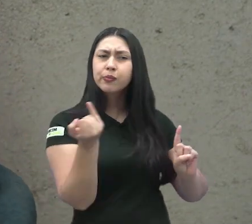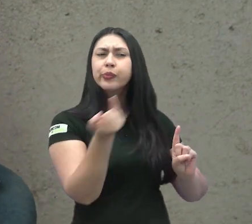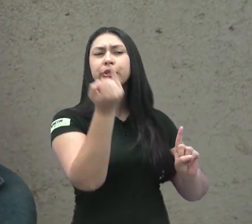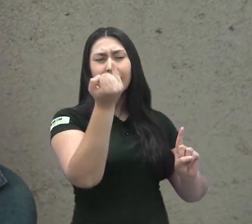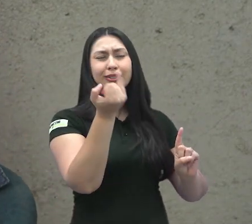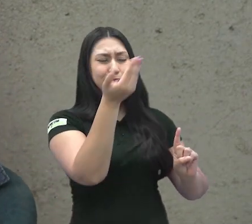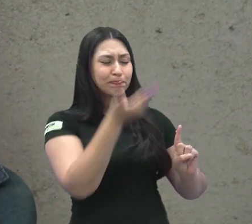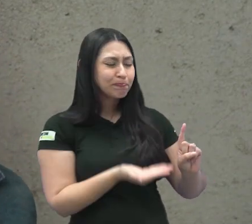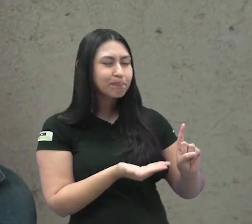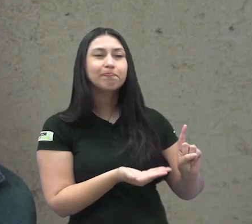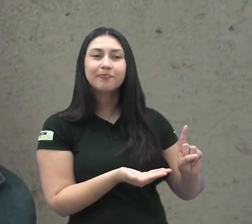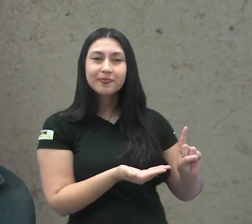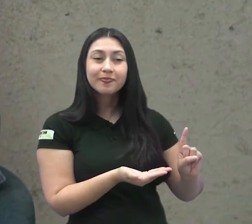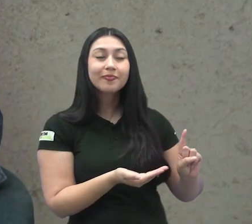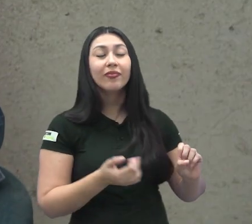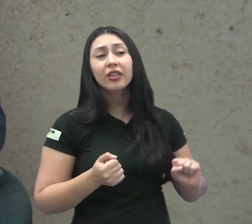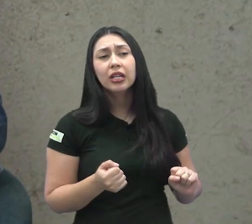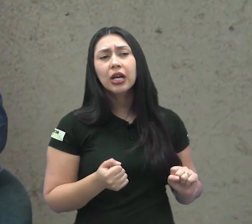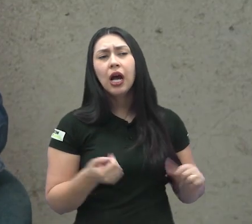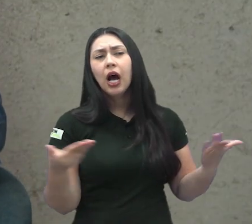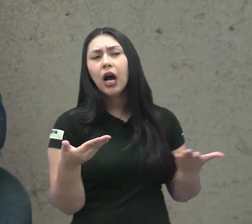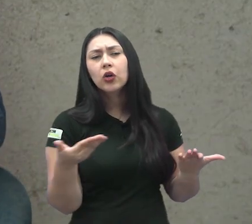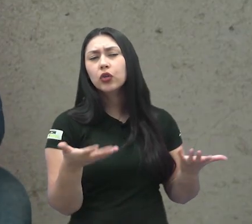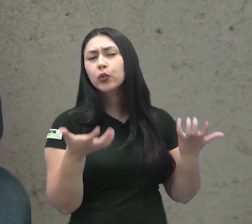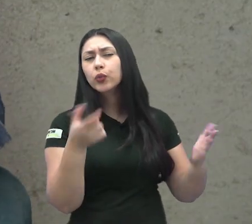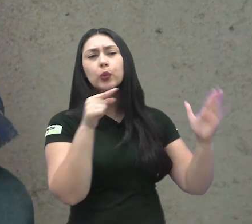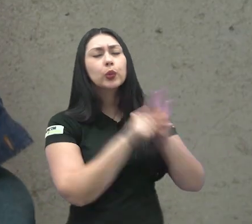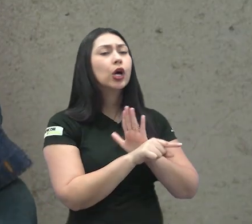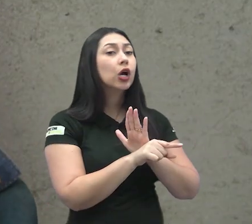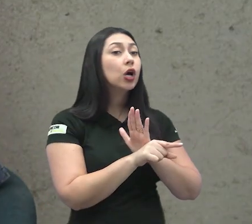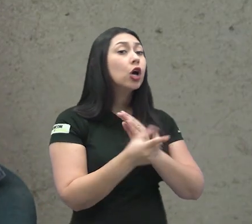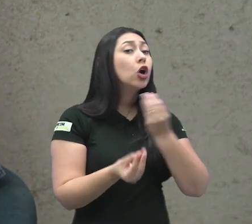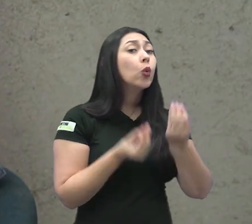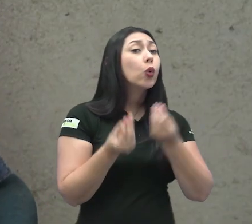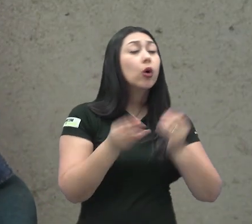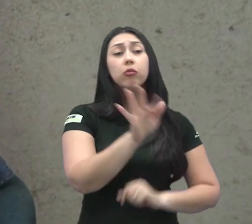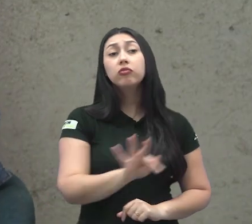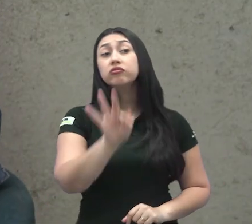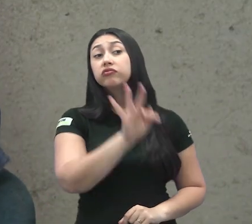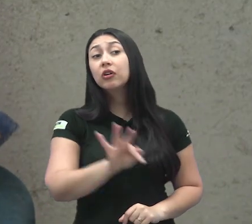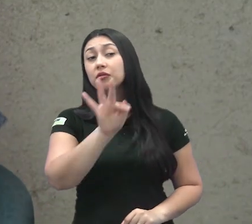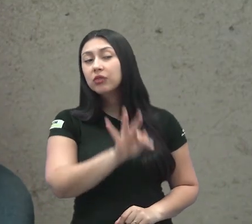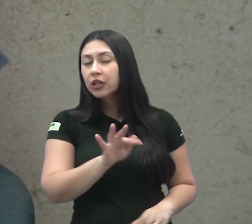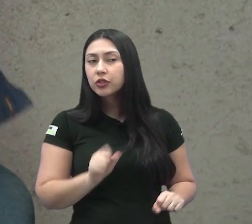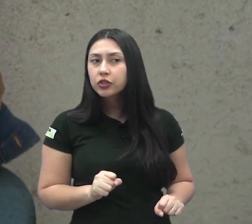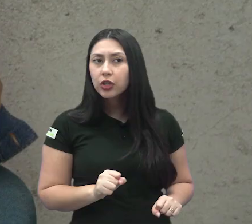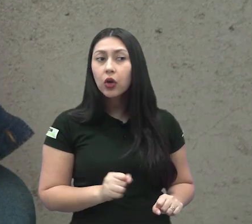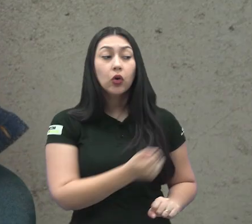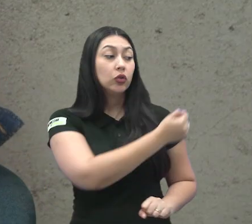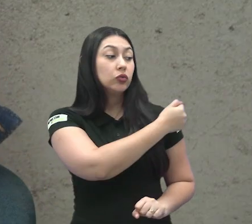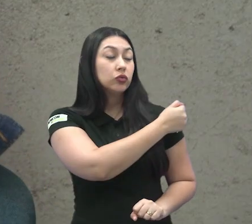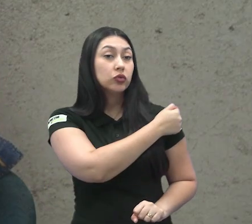sua participação aqui nesse programa. E eu queria saber, né, Bruna, como é o curso de zootecnia? O que os estudantes